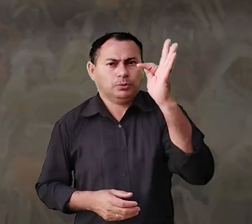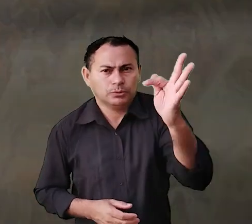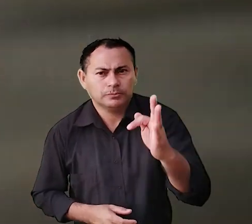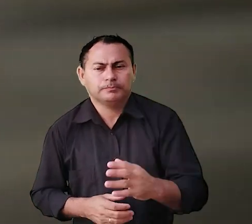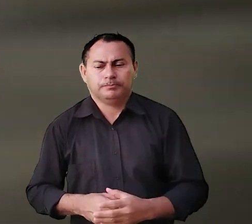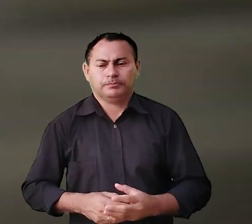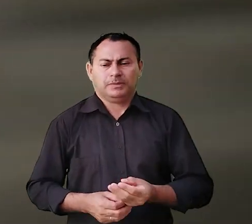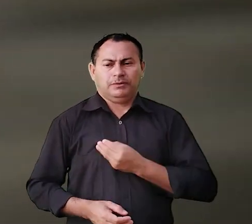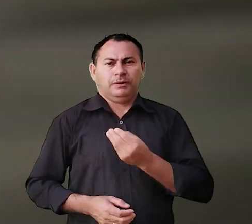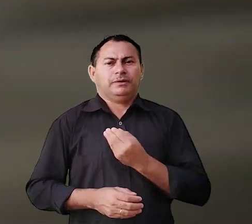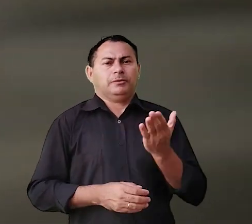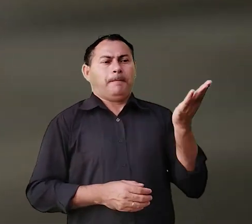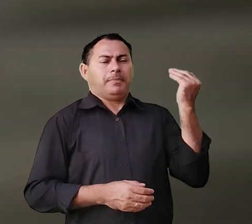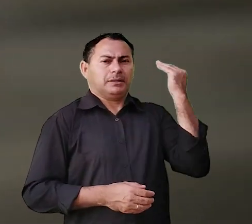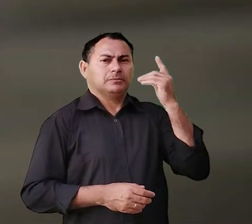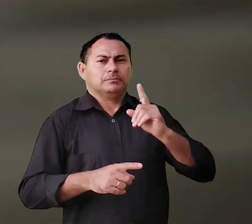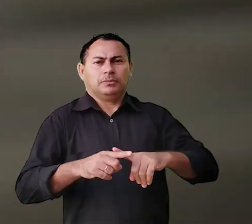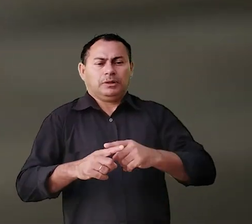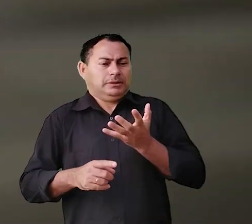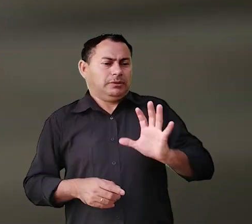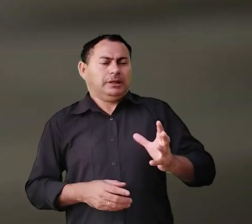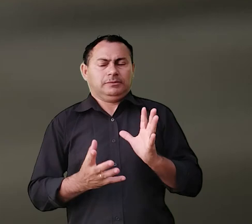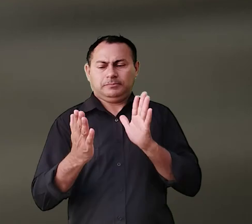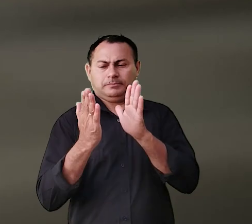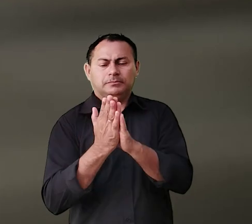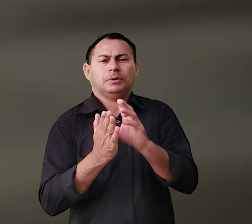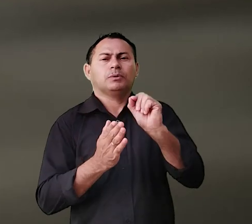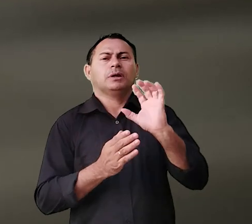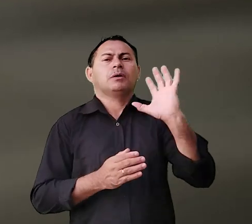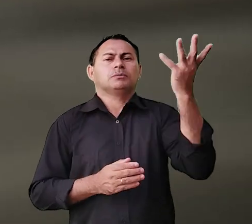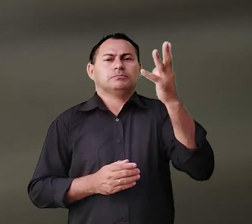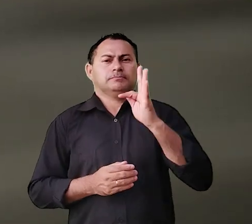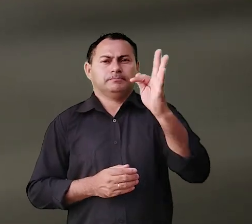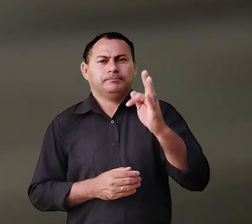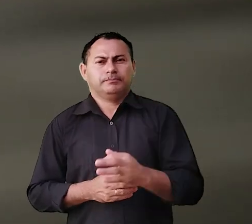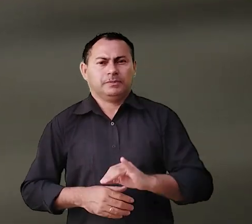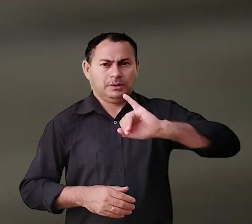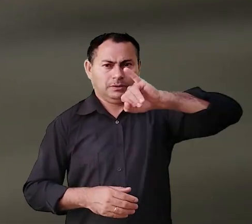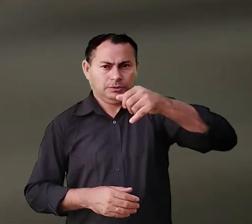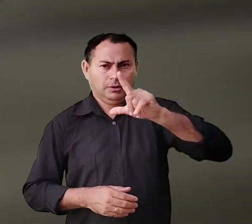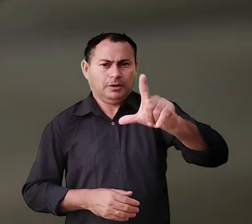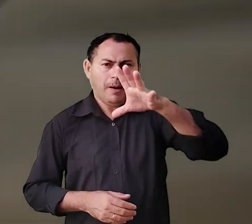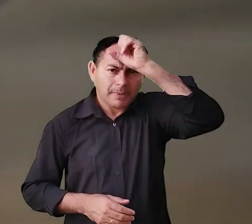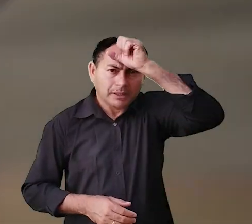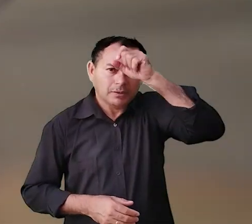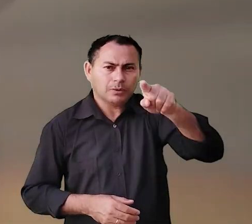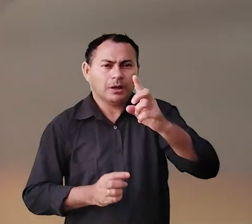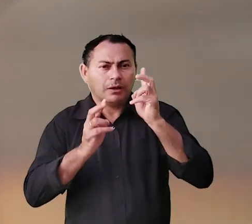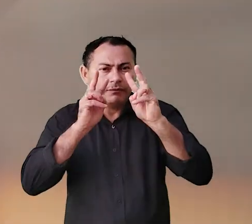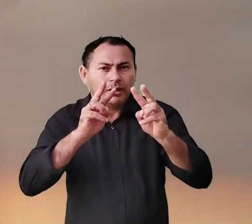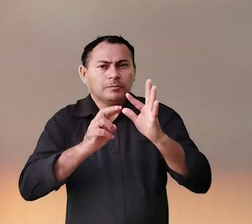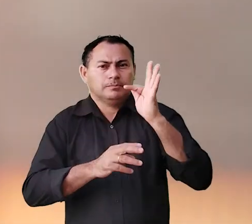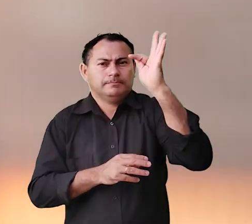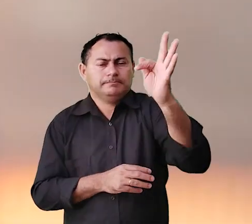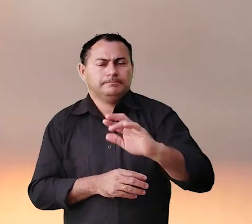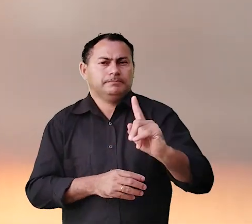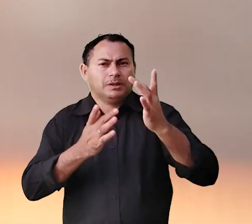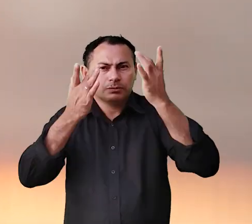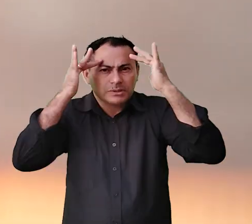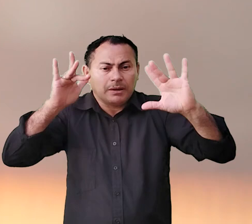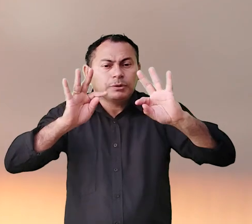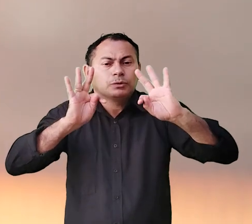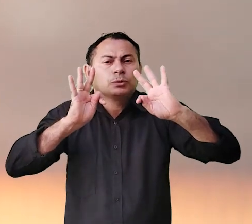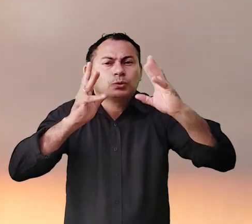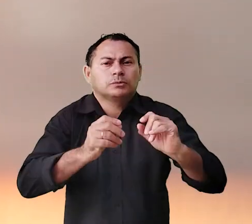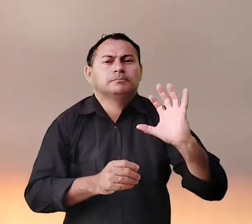do futuro e vivem no passado, porque não querem encarar o que está por vir. Com Joel aprendemos que quando você olha para o futuro,